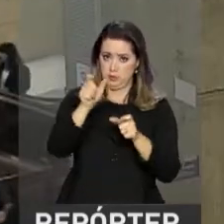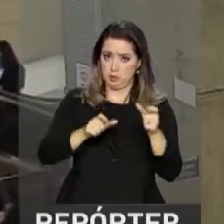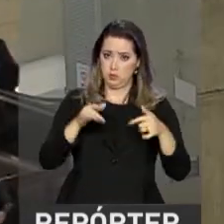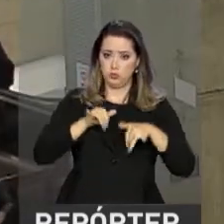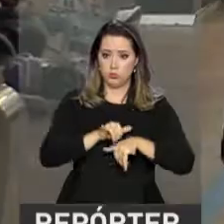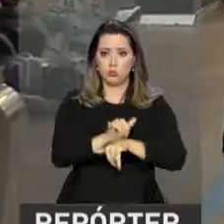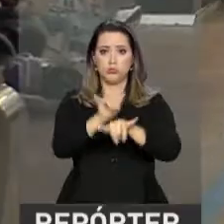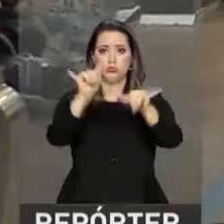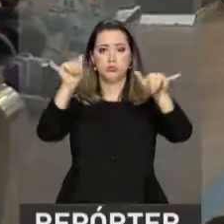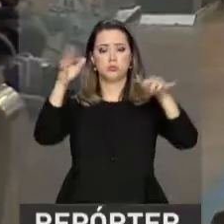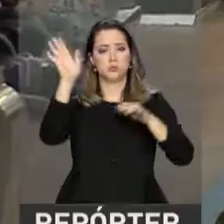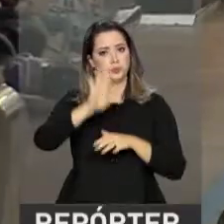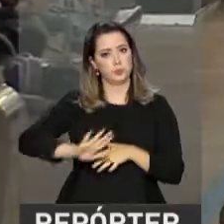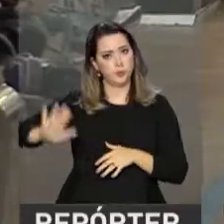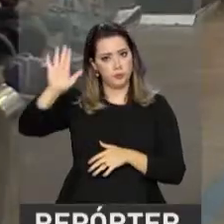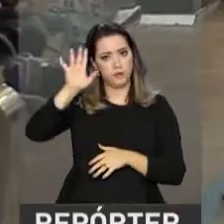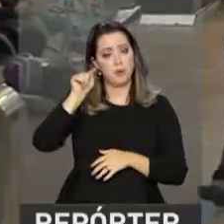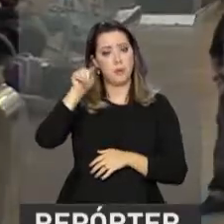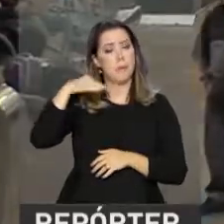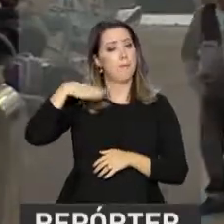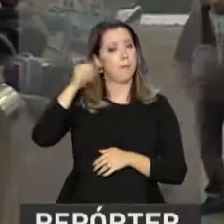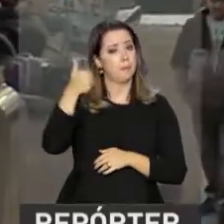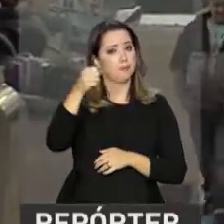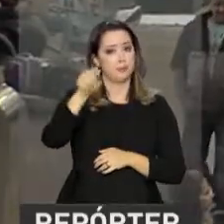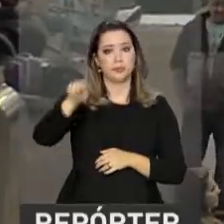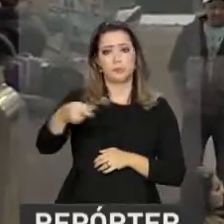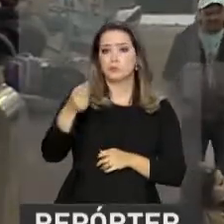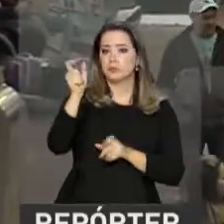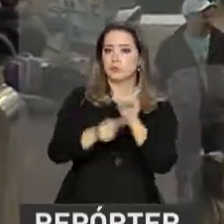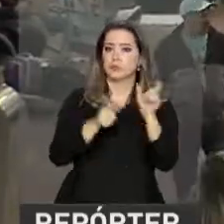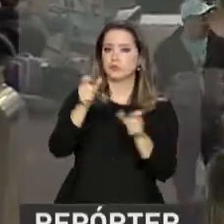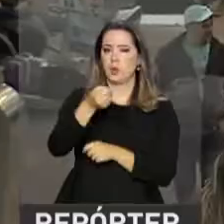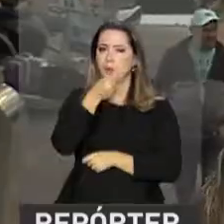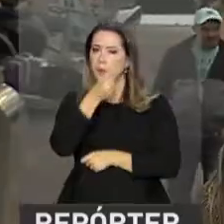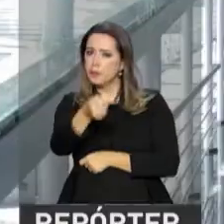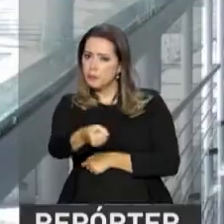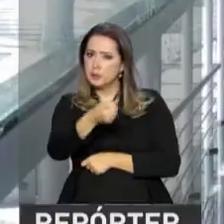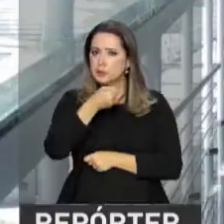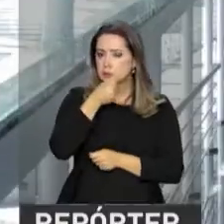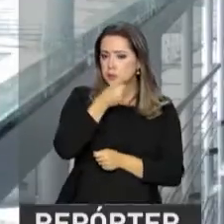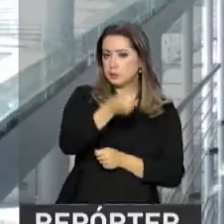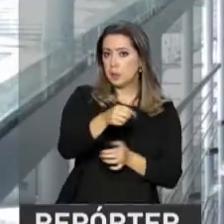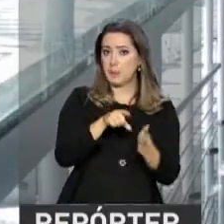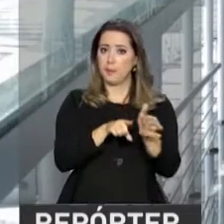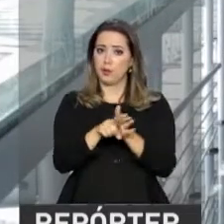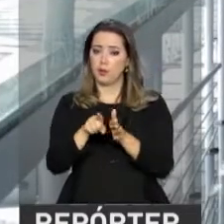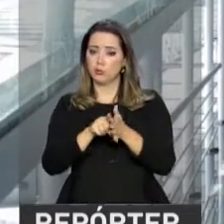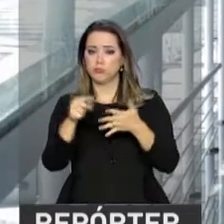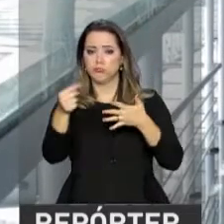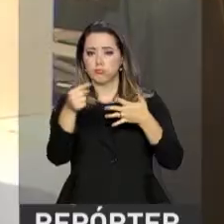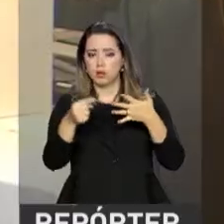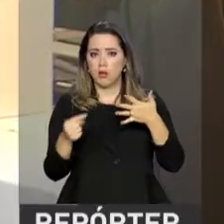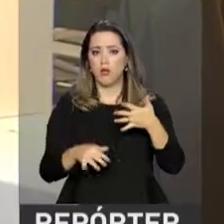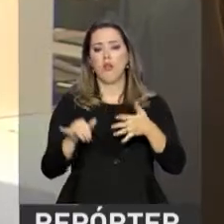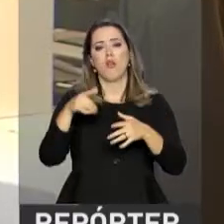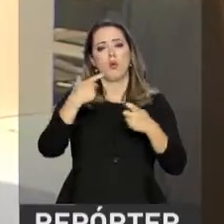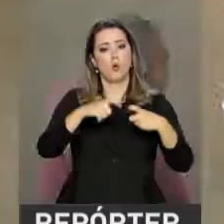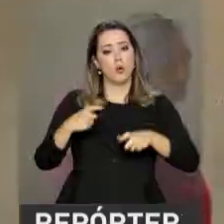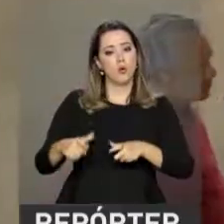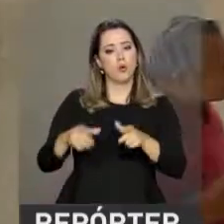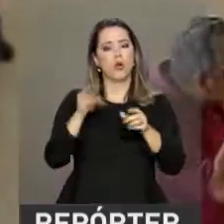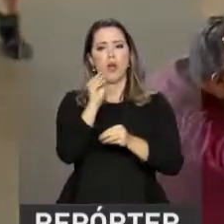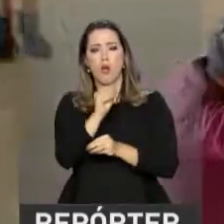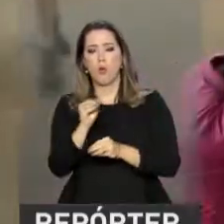país mais de 18 mil pessoas foram entrevistadas e foram avaliados itens de infraestrutura atendimento